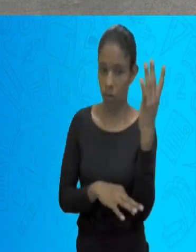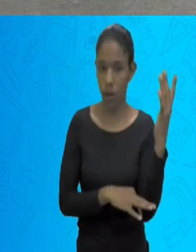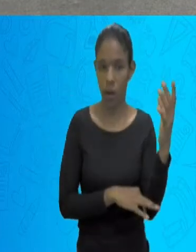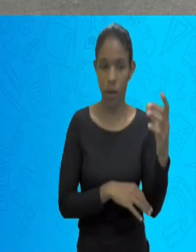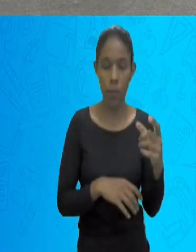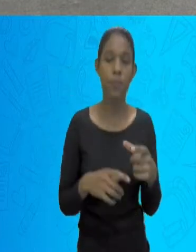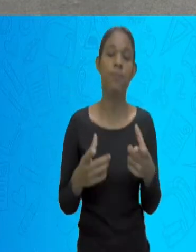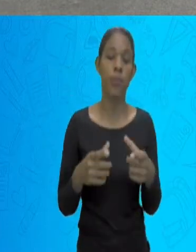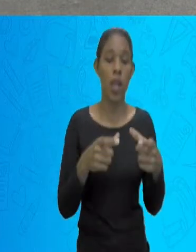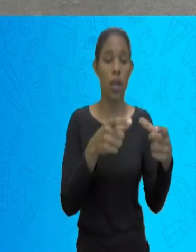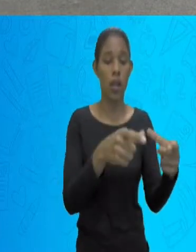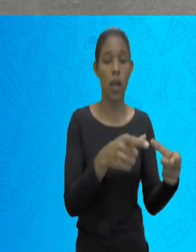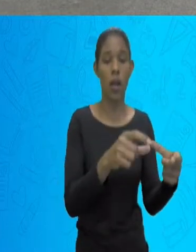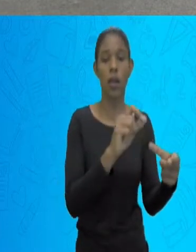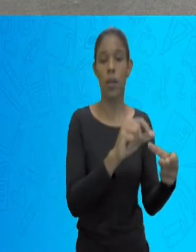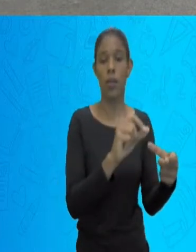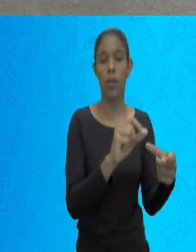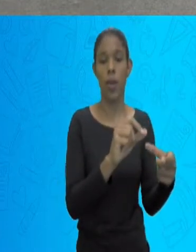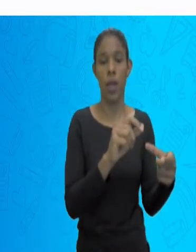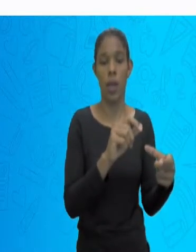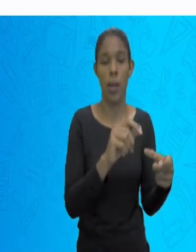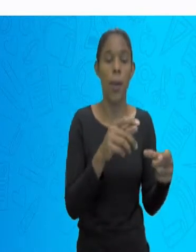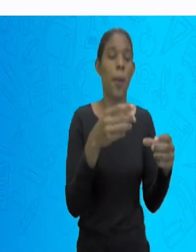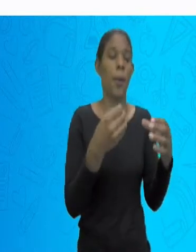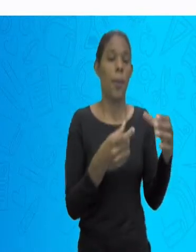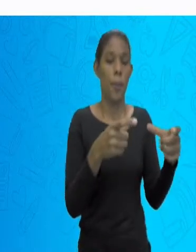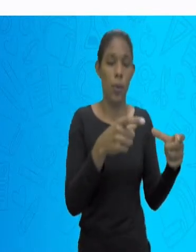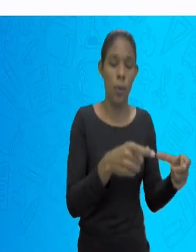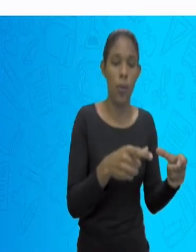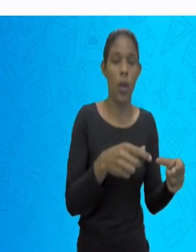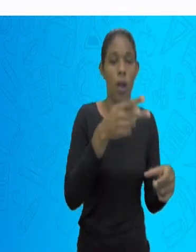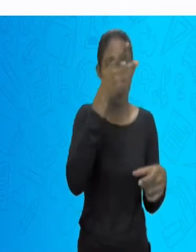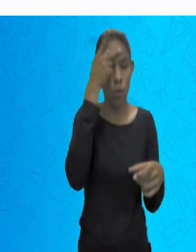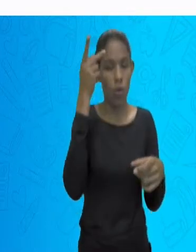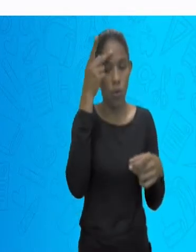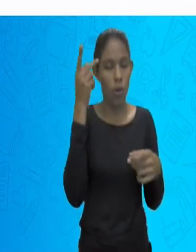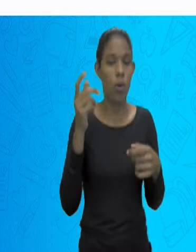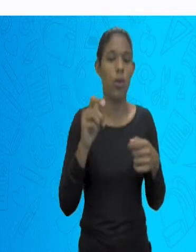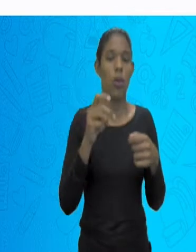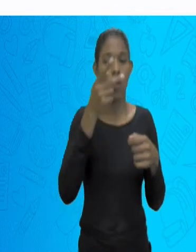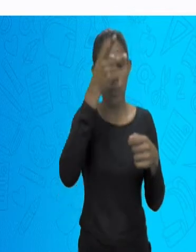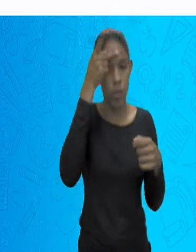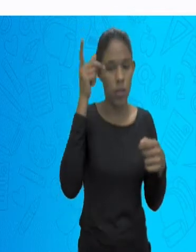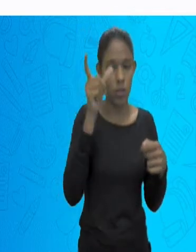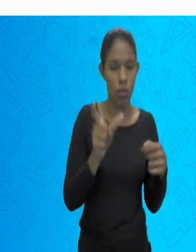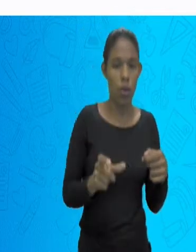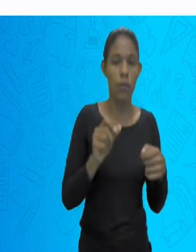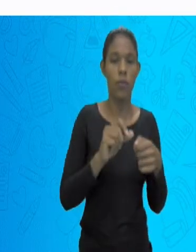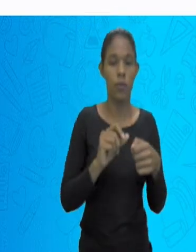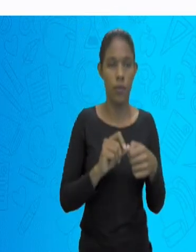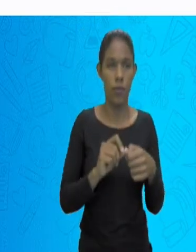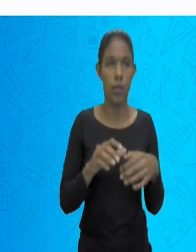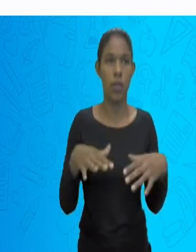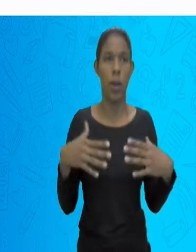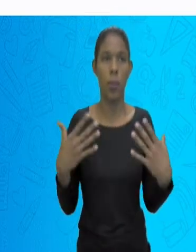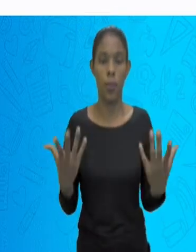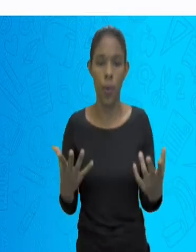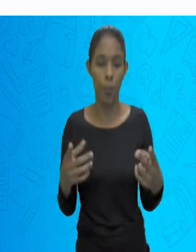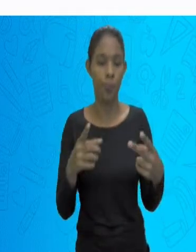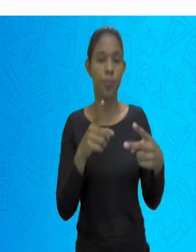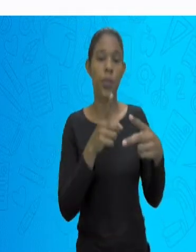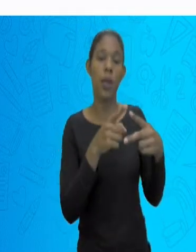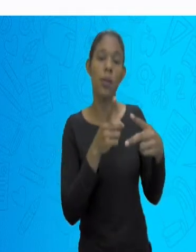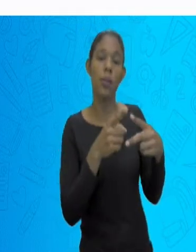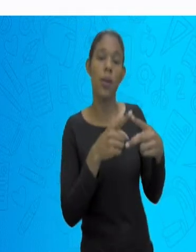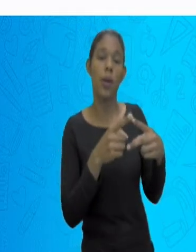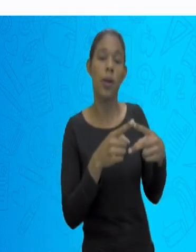é isso agora. As paisagens naturais, paisagem natural, o que significa? É aquela que sofreu,